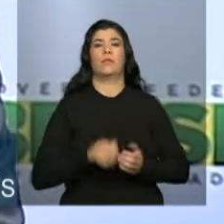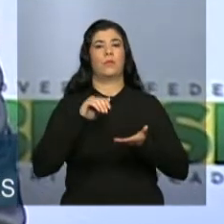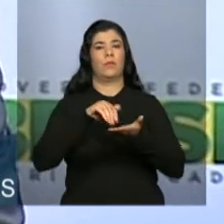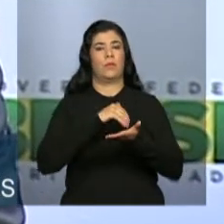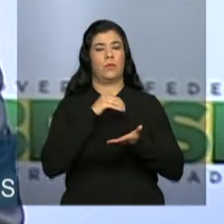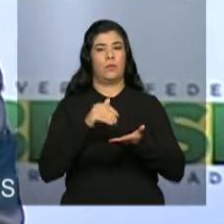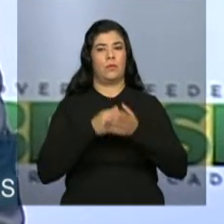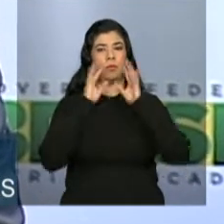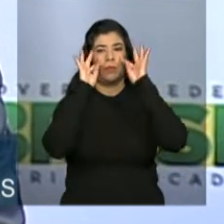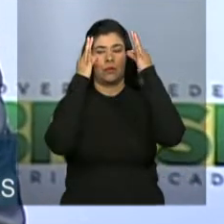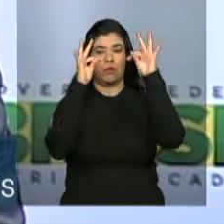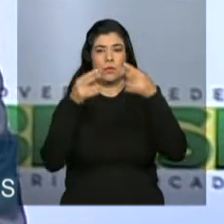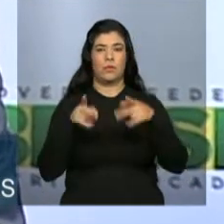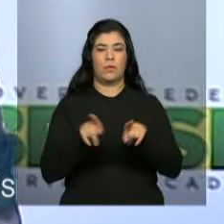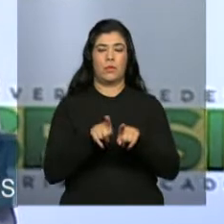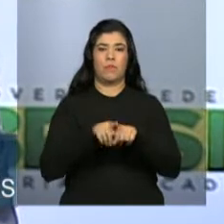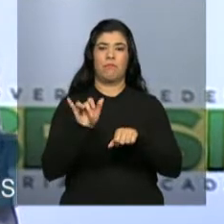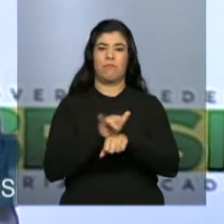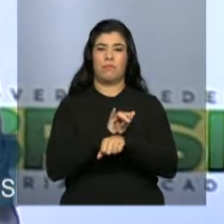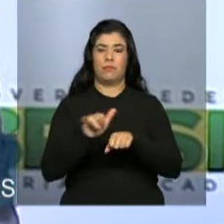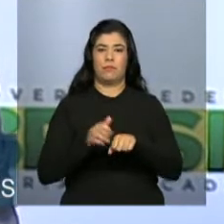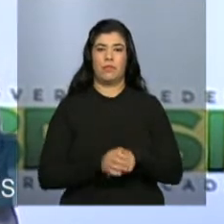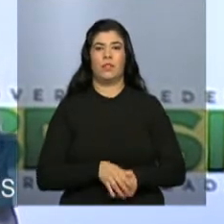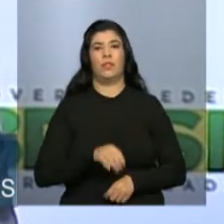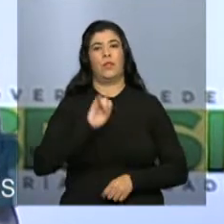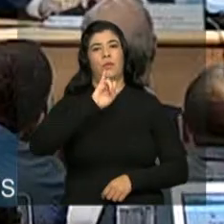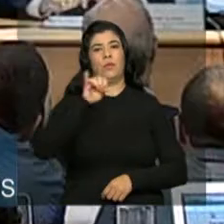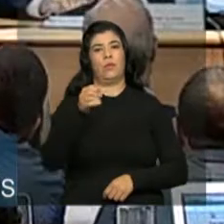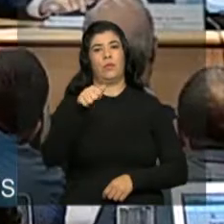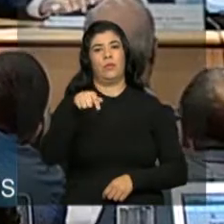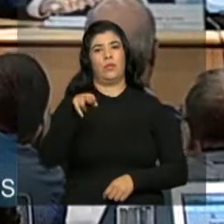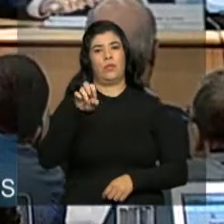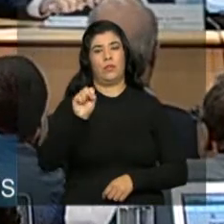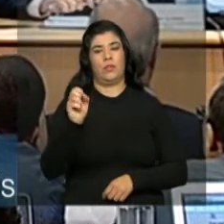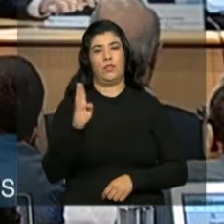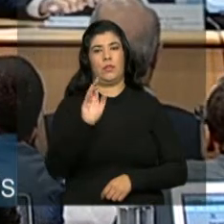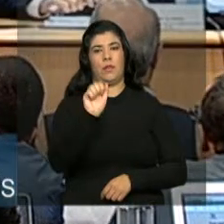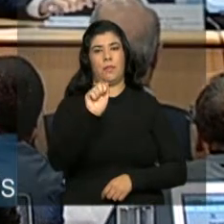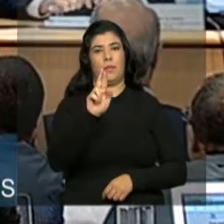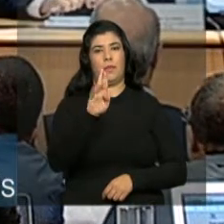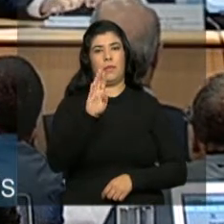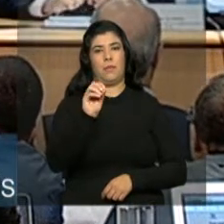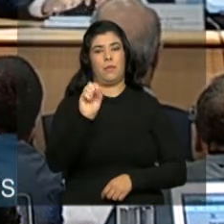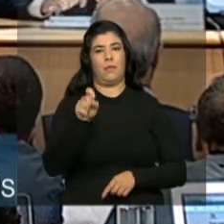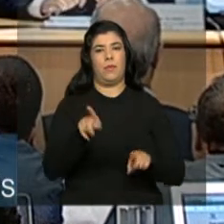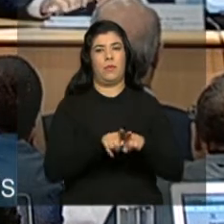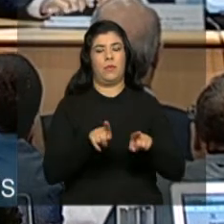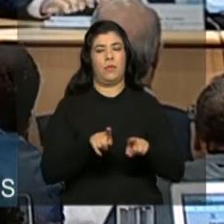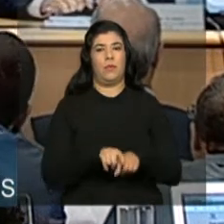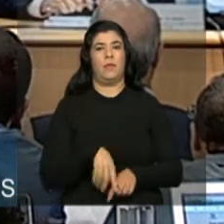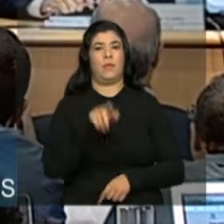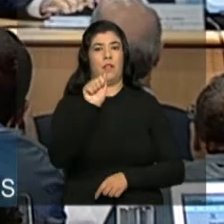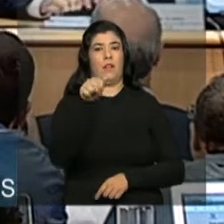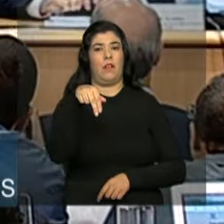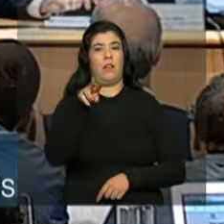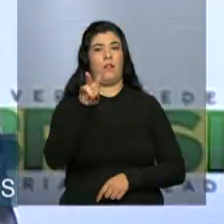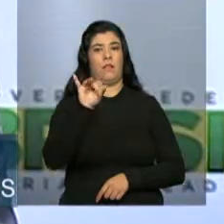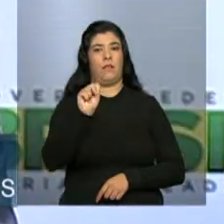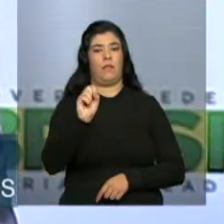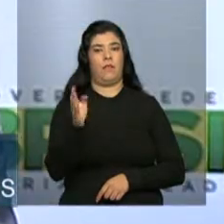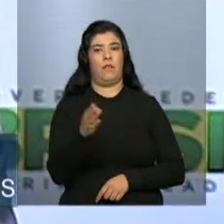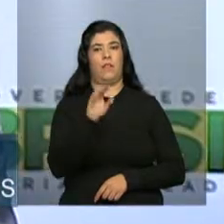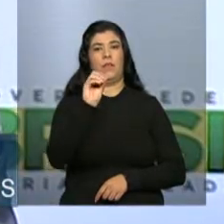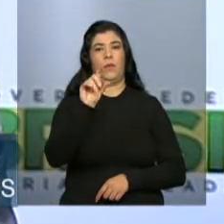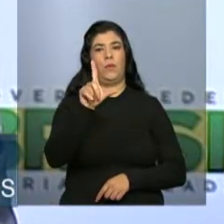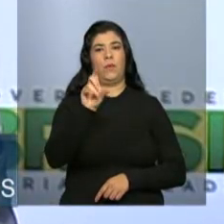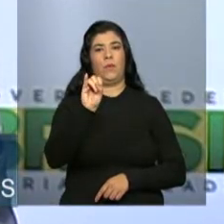tecnologia e insumos estratégicos do Doutor Jarbas Barbosa Presidente e diretor-presidente da Anvisa ou Jaime Oliveira registrar